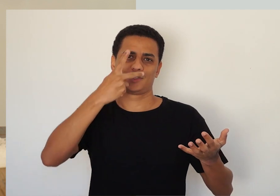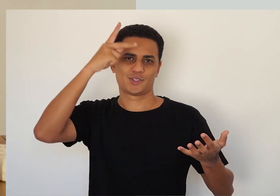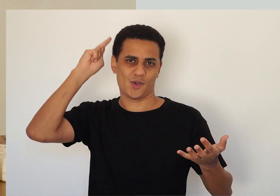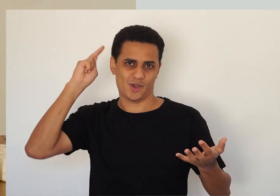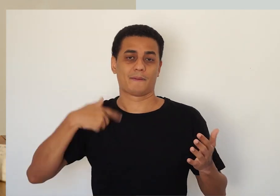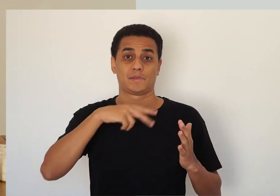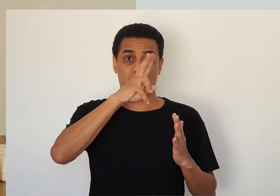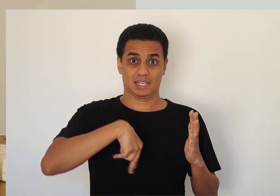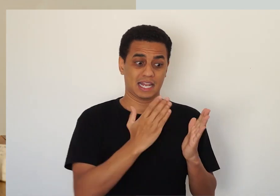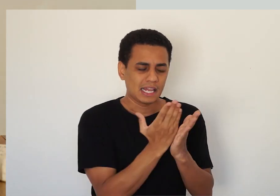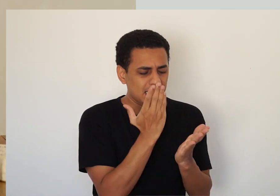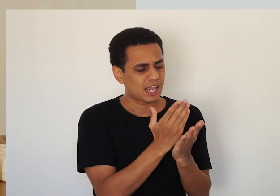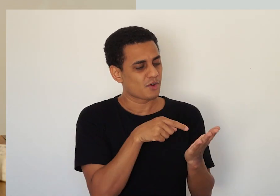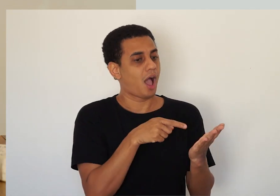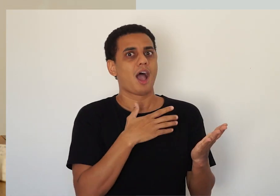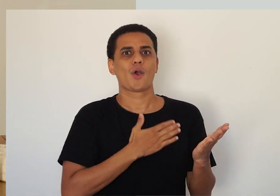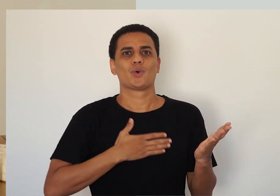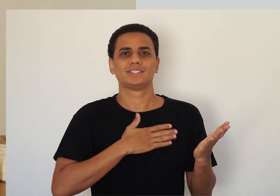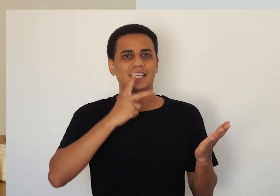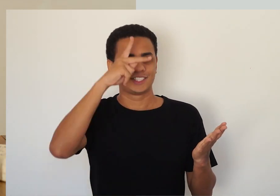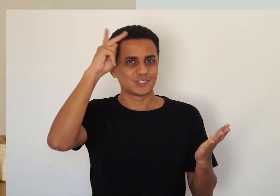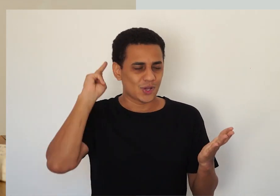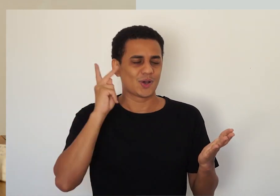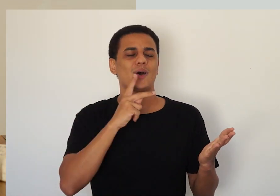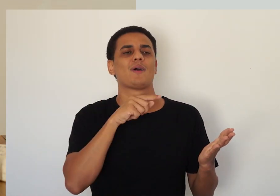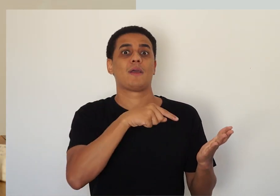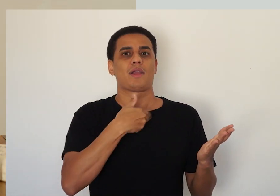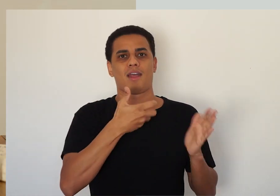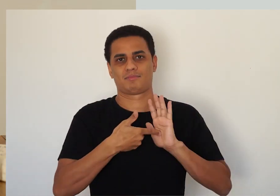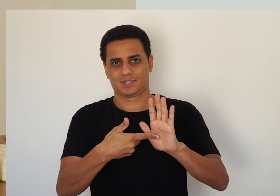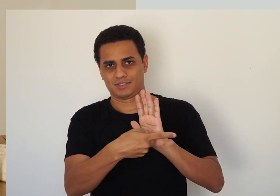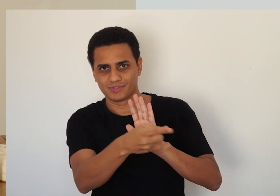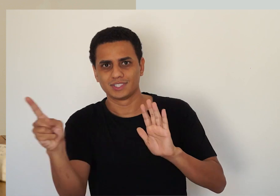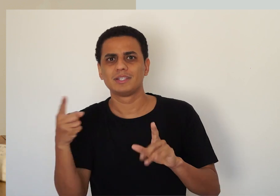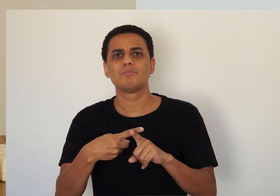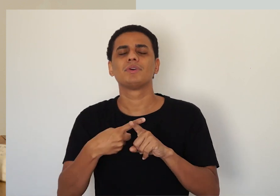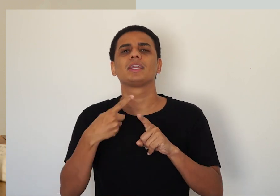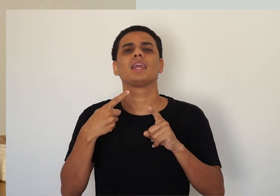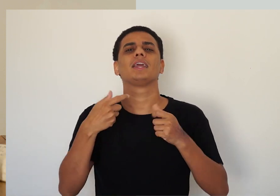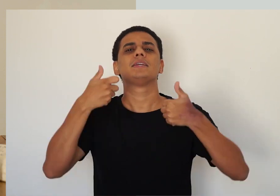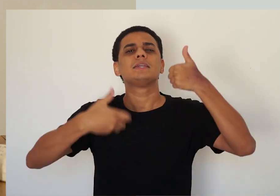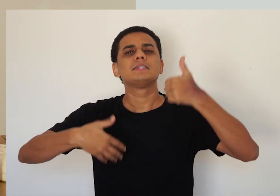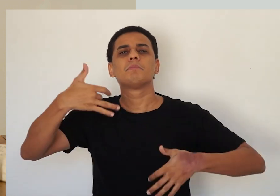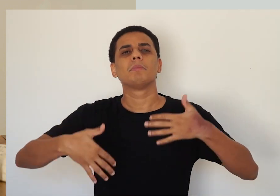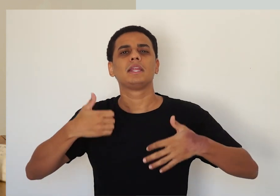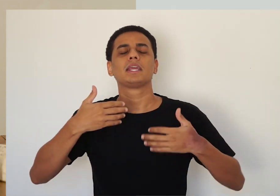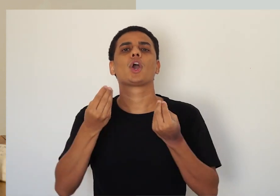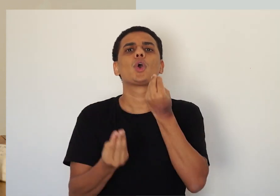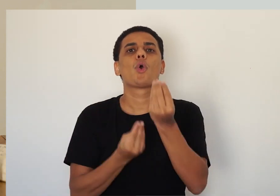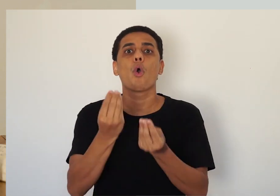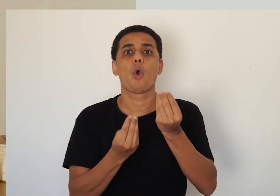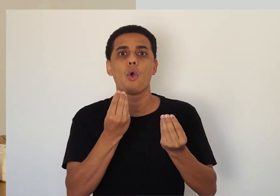então. Estava lendo um livro e gostei demais e cabe aqui. Ele fala sobre o processo utilizado no passado para